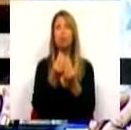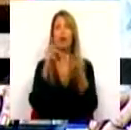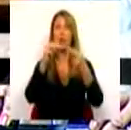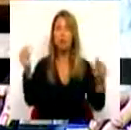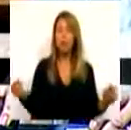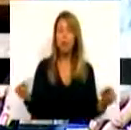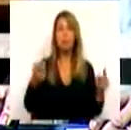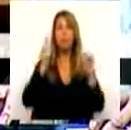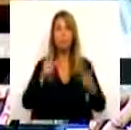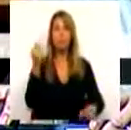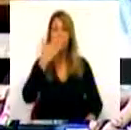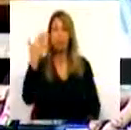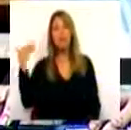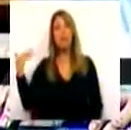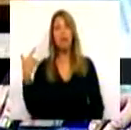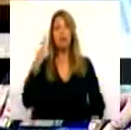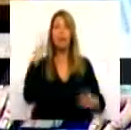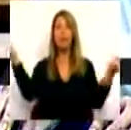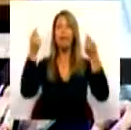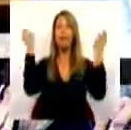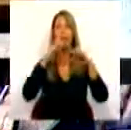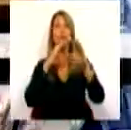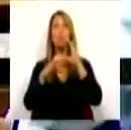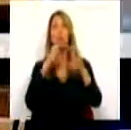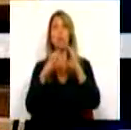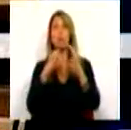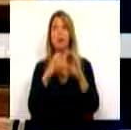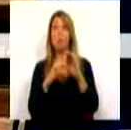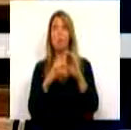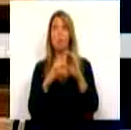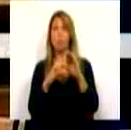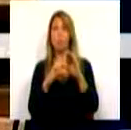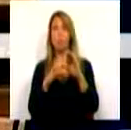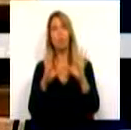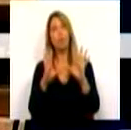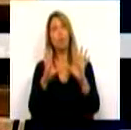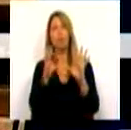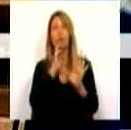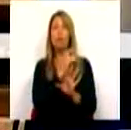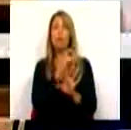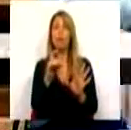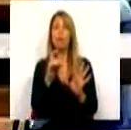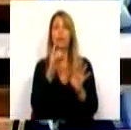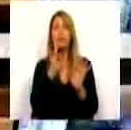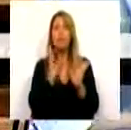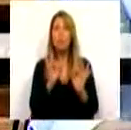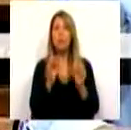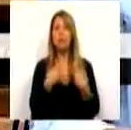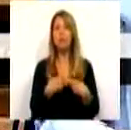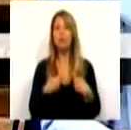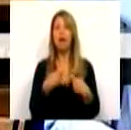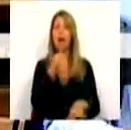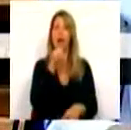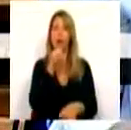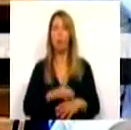iniciando desde há uns dias uma campanha de comunicação a favor do uso parcimonioso da água.